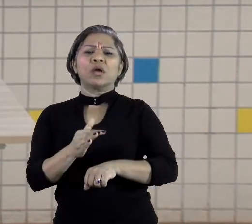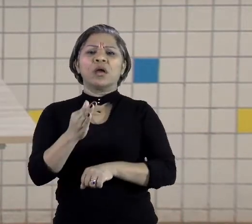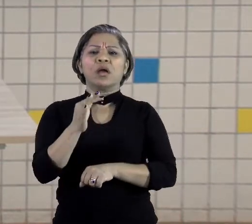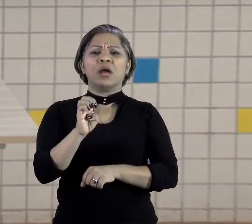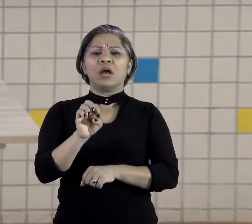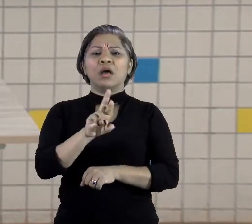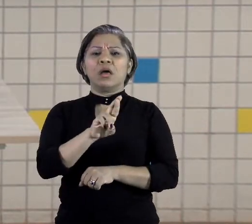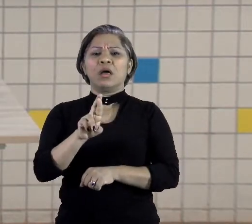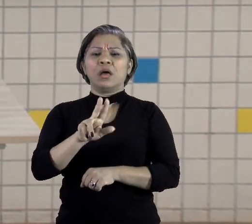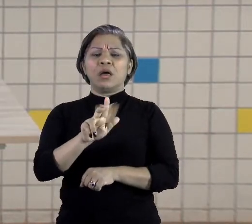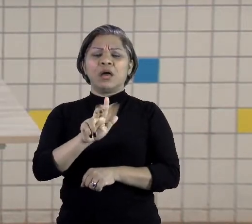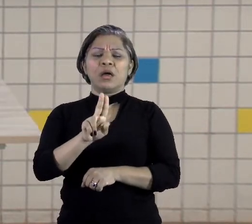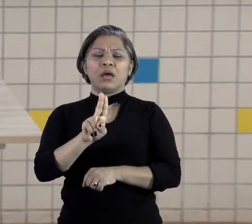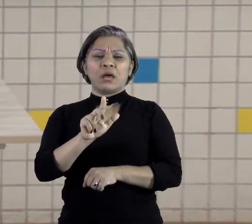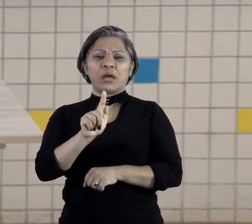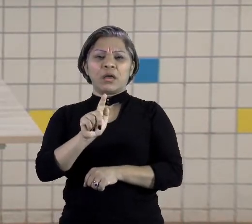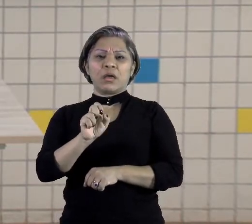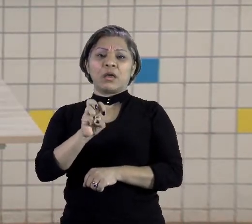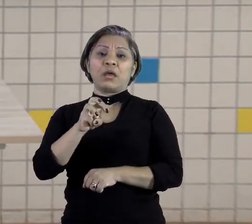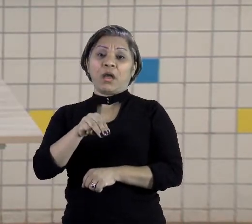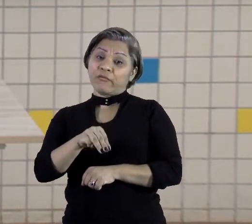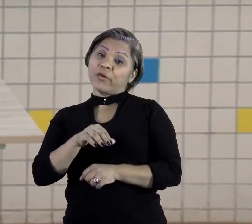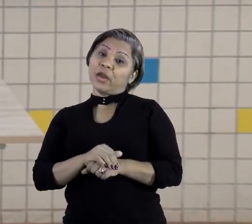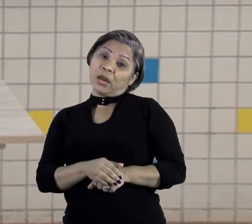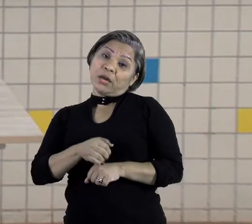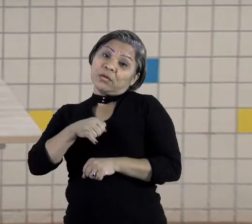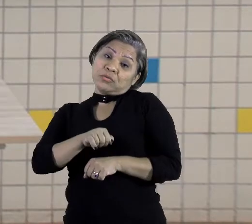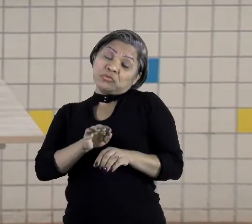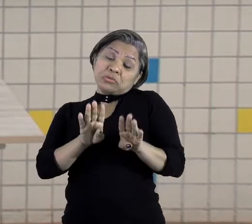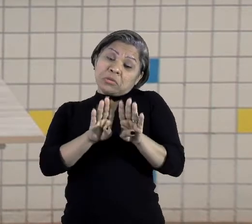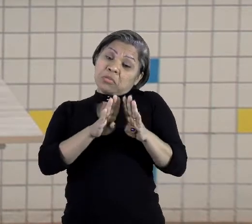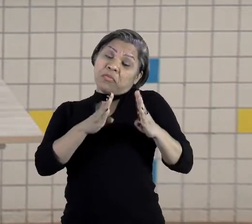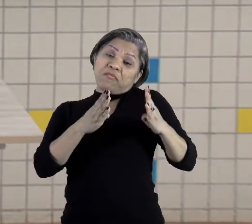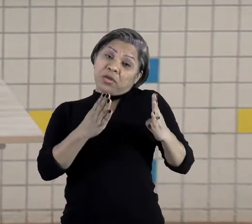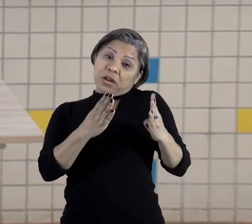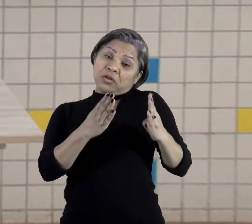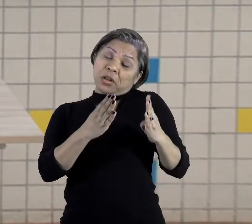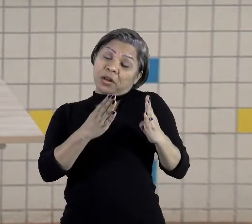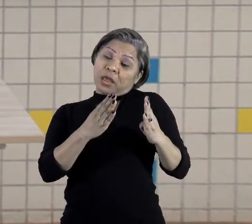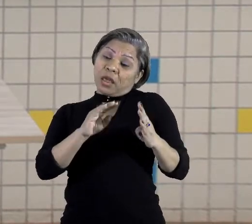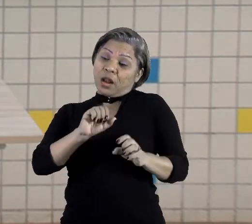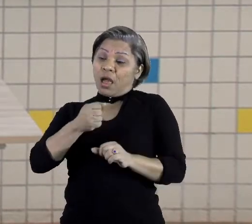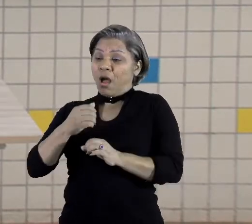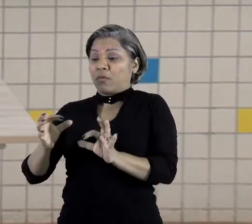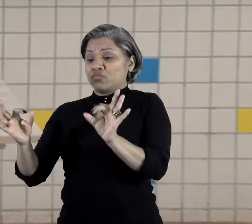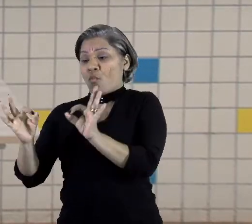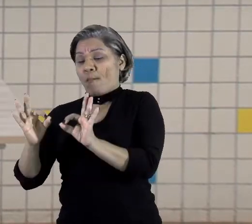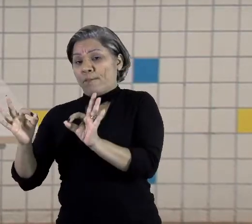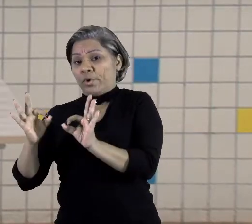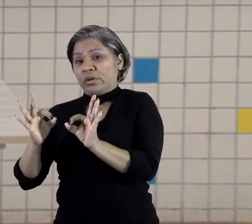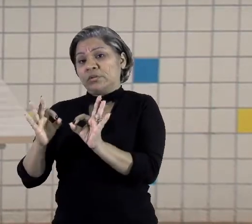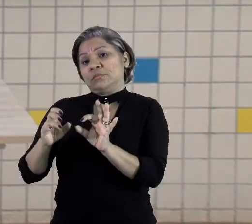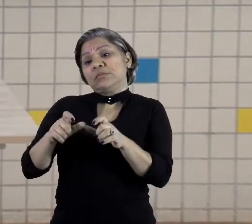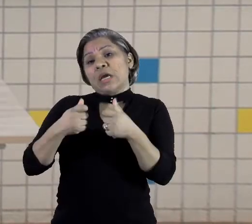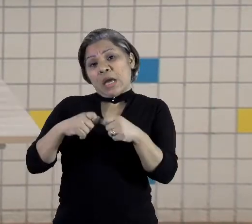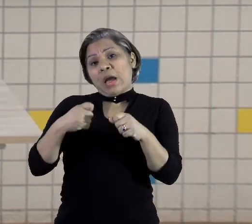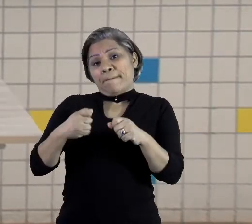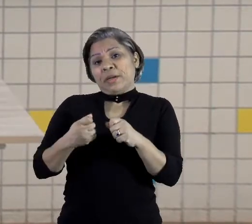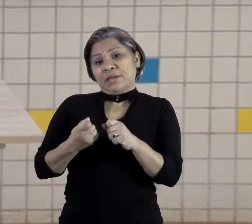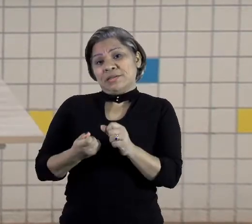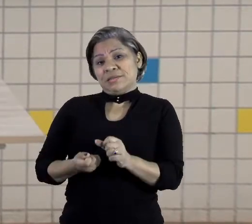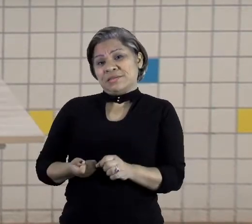não é da janela de plantio, ou seja, que é no vazio sanitário, o que tem que acontecer? Tem que incinerar aquela